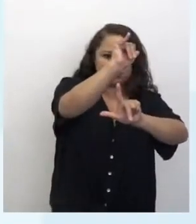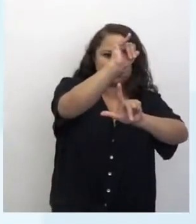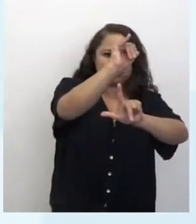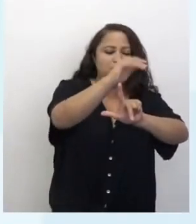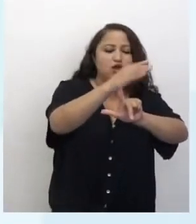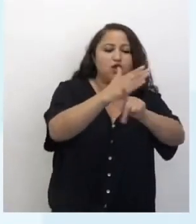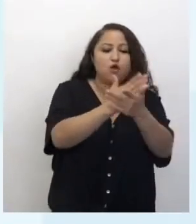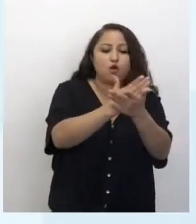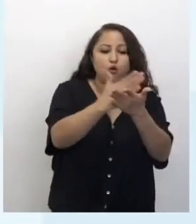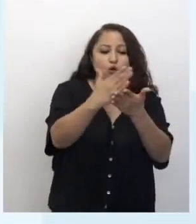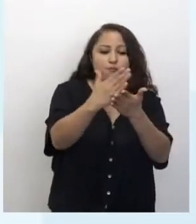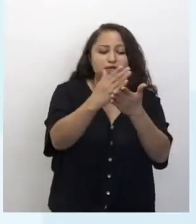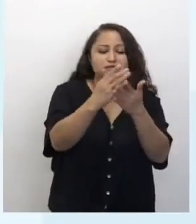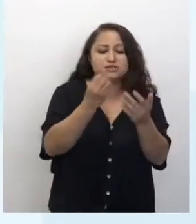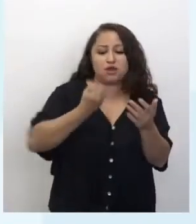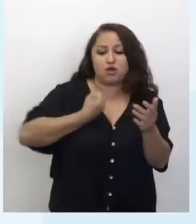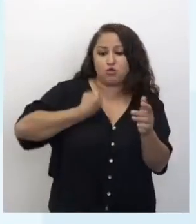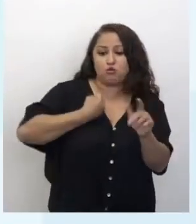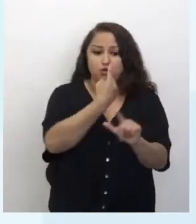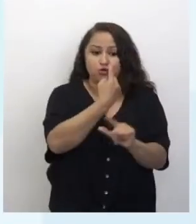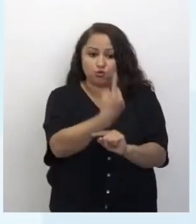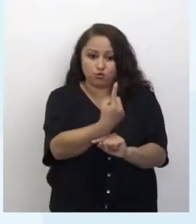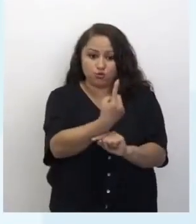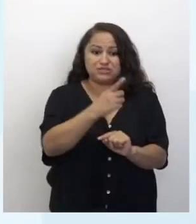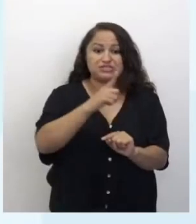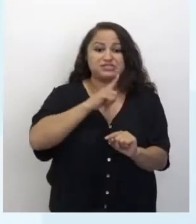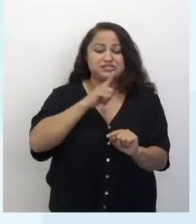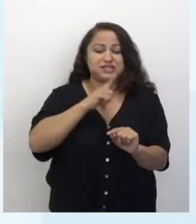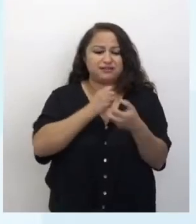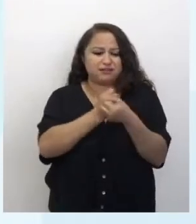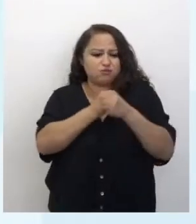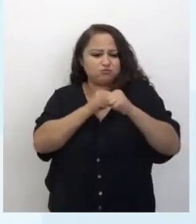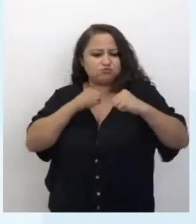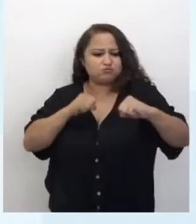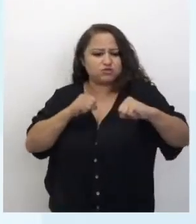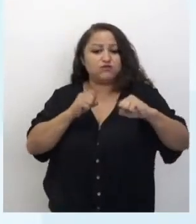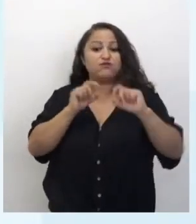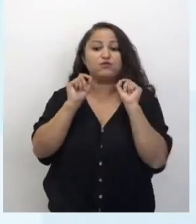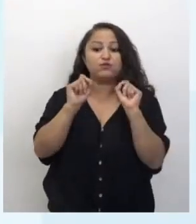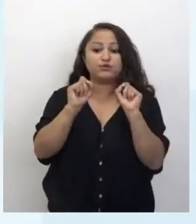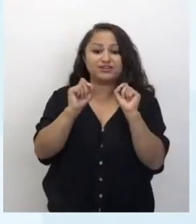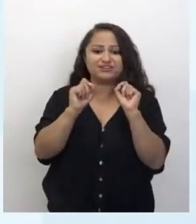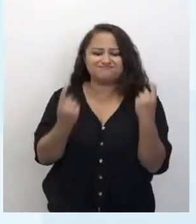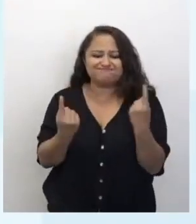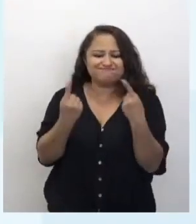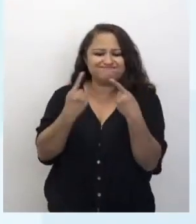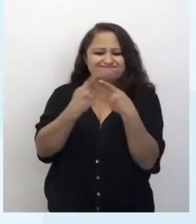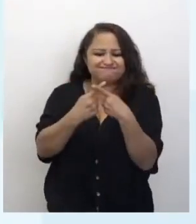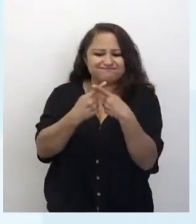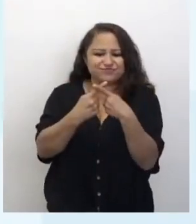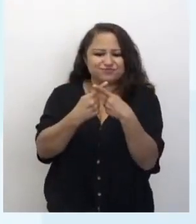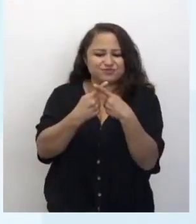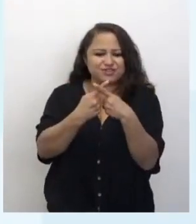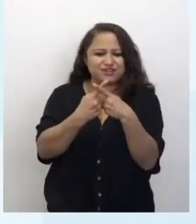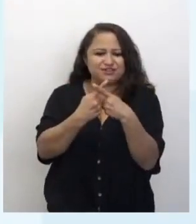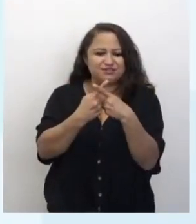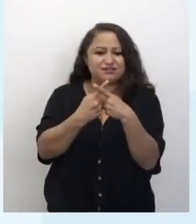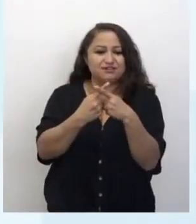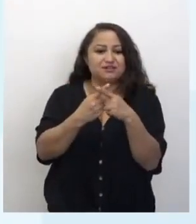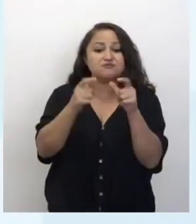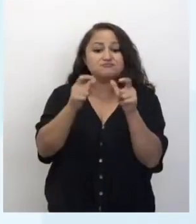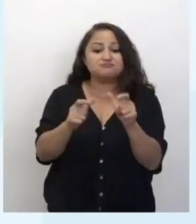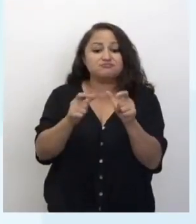1. Então, se ela está esticada, eu vou multiplicar. Por quem eu multiplico para chegar aonde a